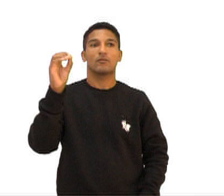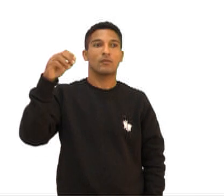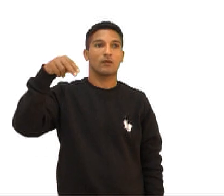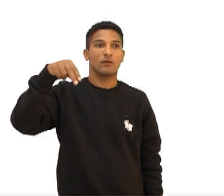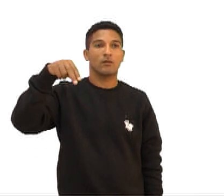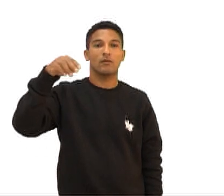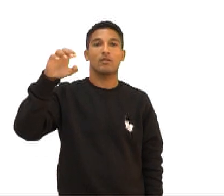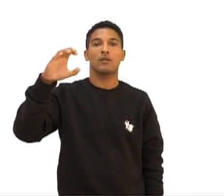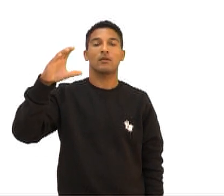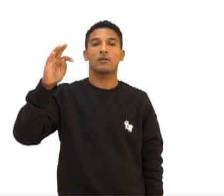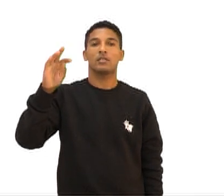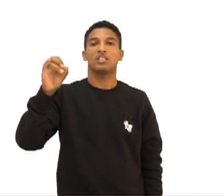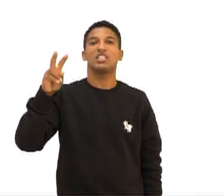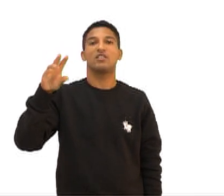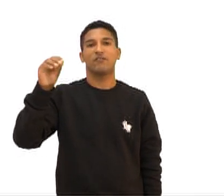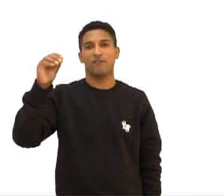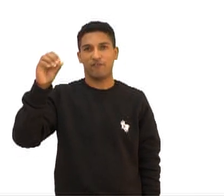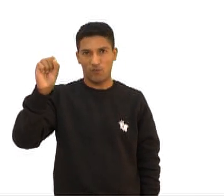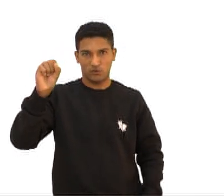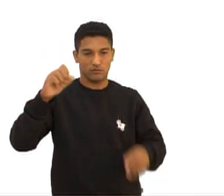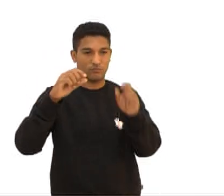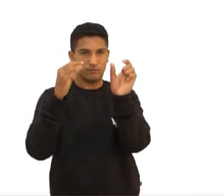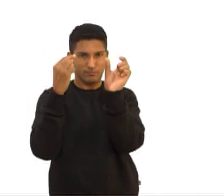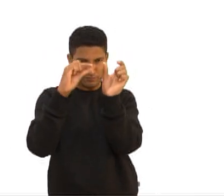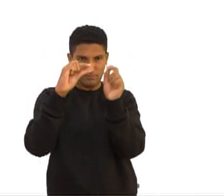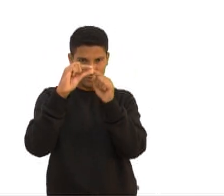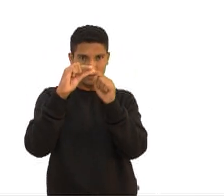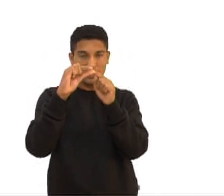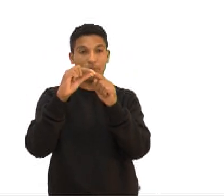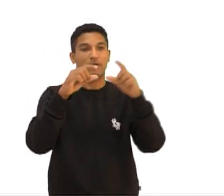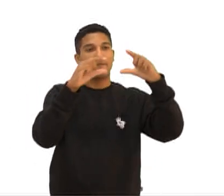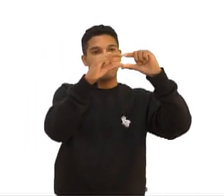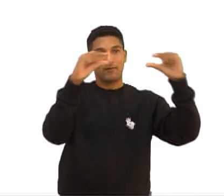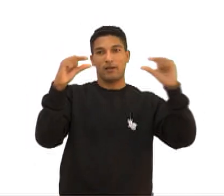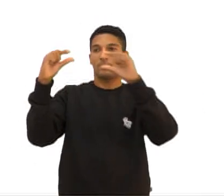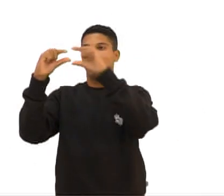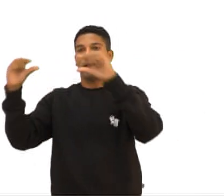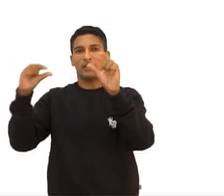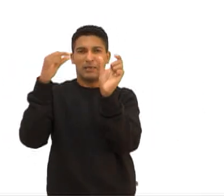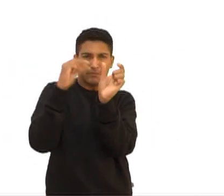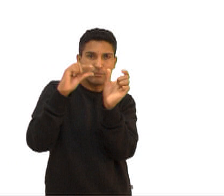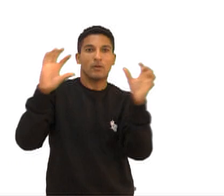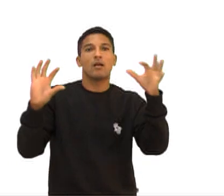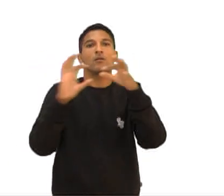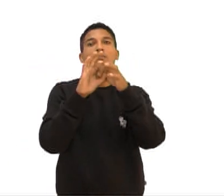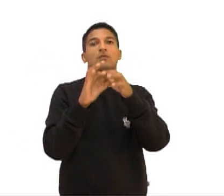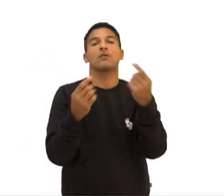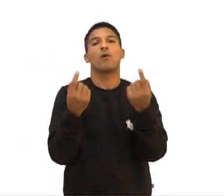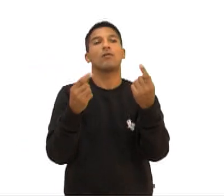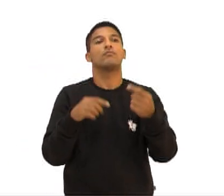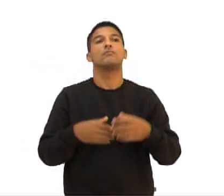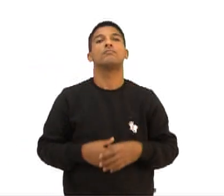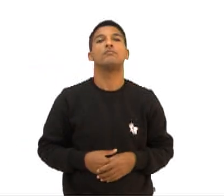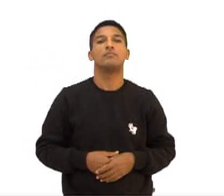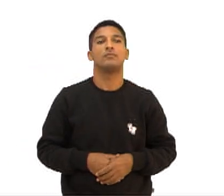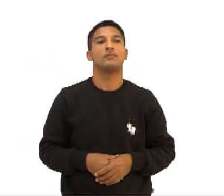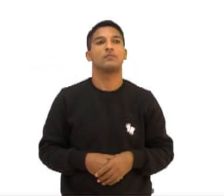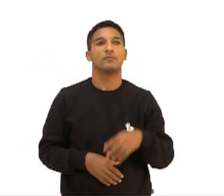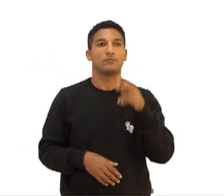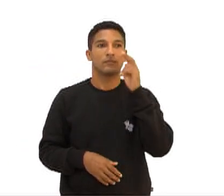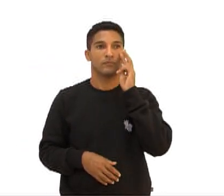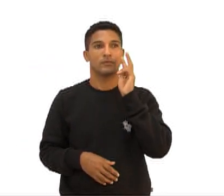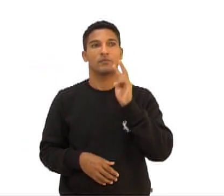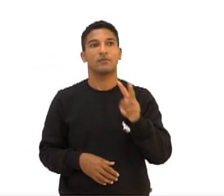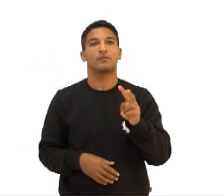subordinadas adjetivas são A. Mas, porém, todavia. B.